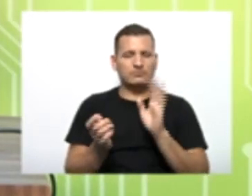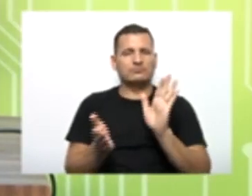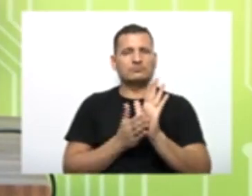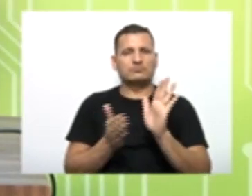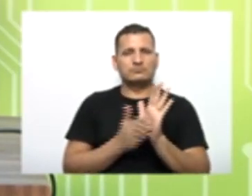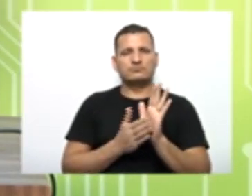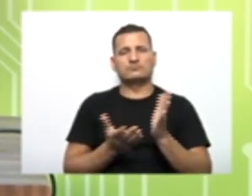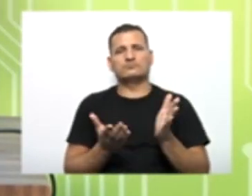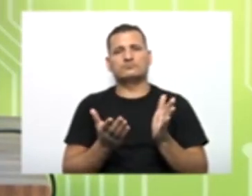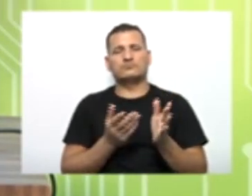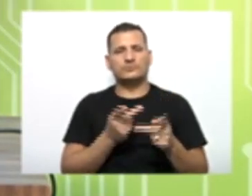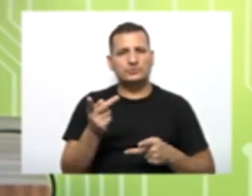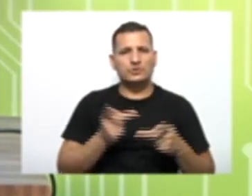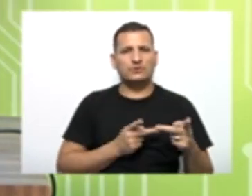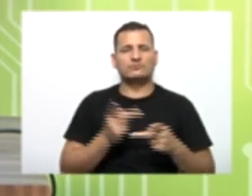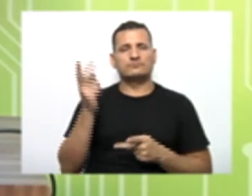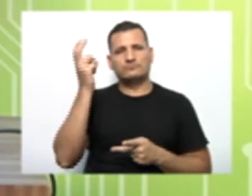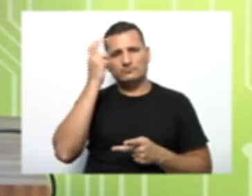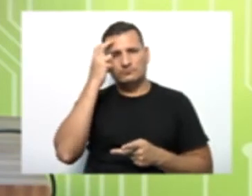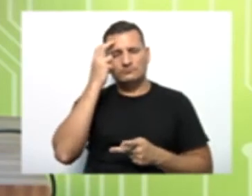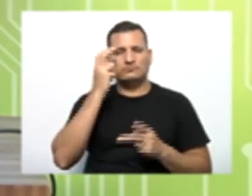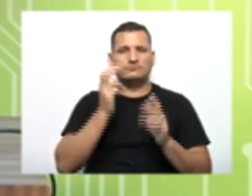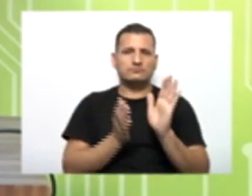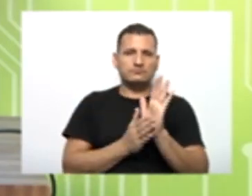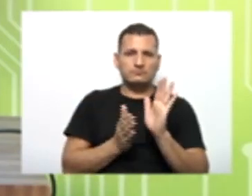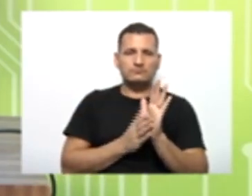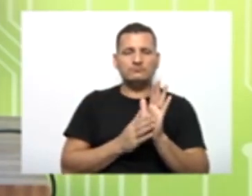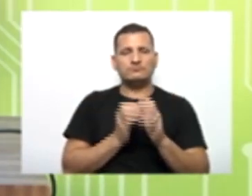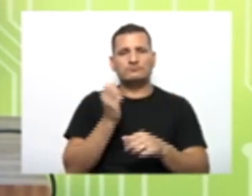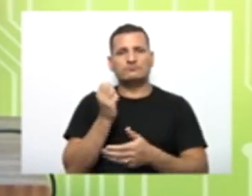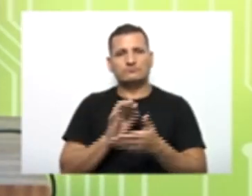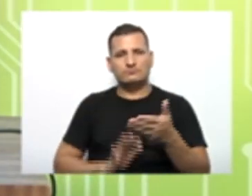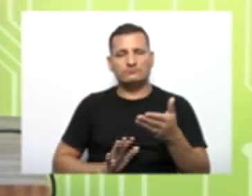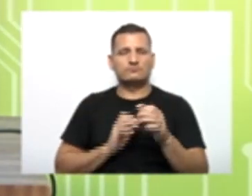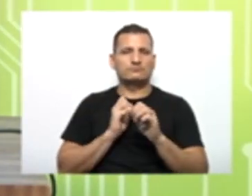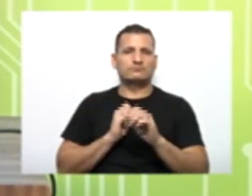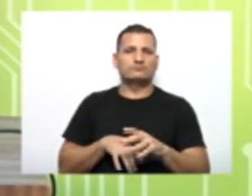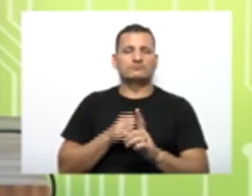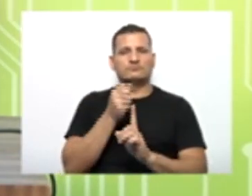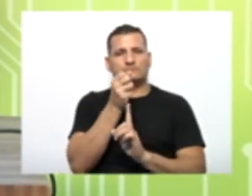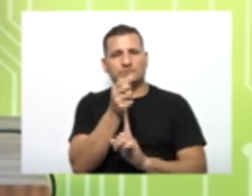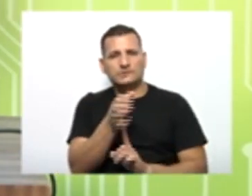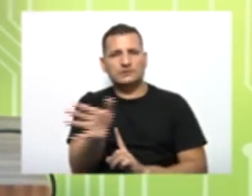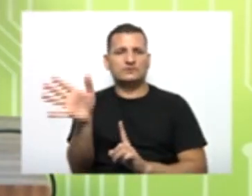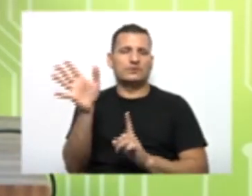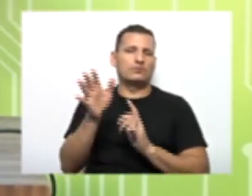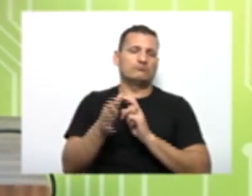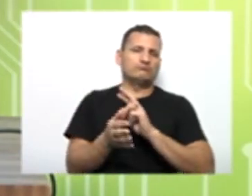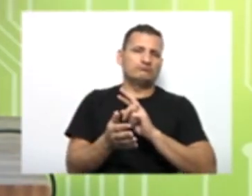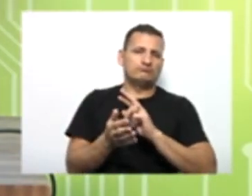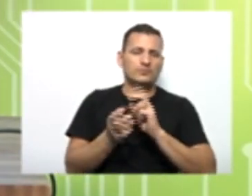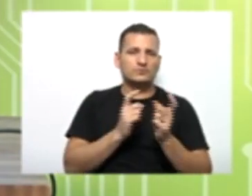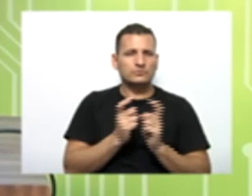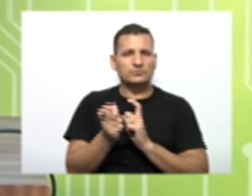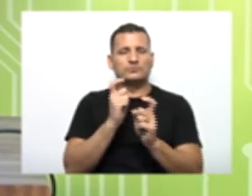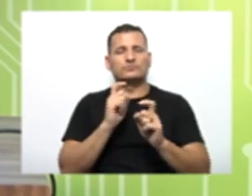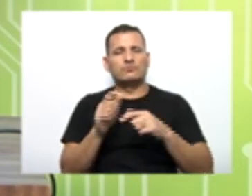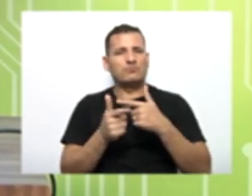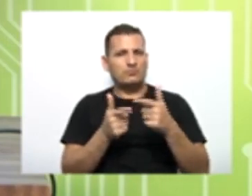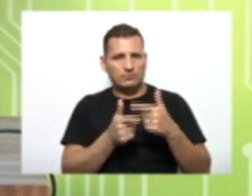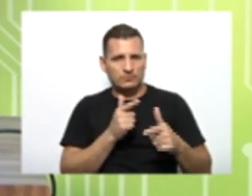O grêmio estudantil, ele é, para muitos estudantes, ele é o primeiro contato do aluno com a